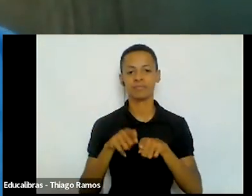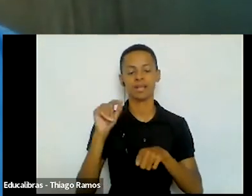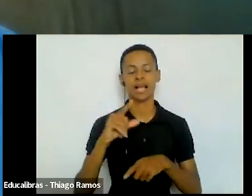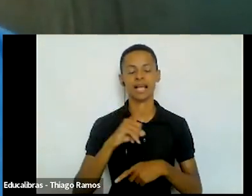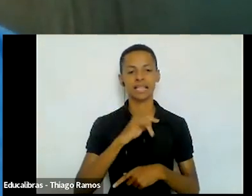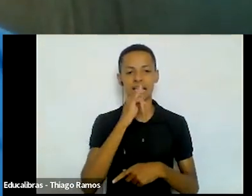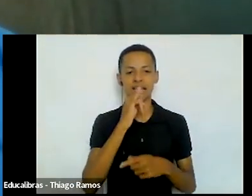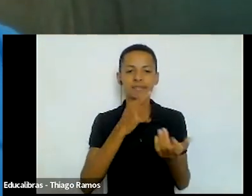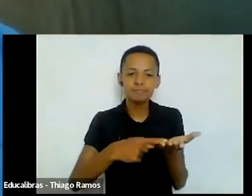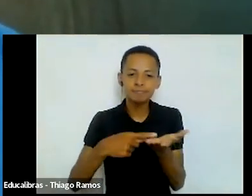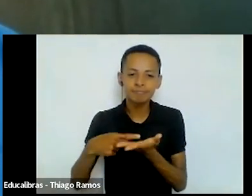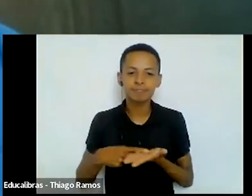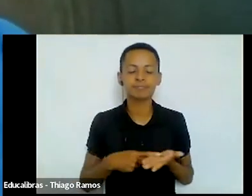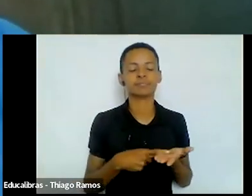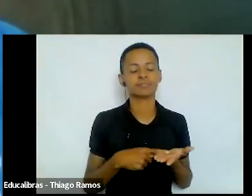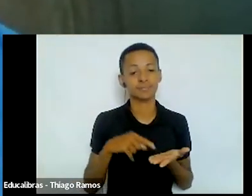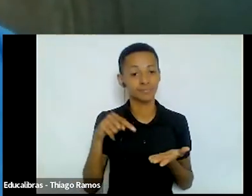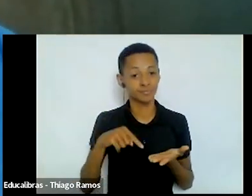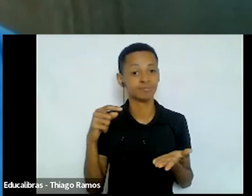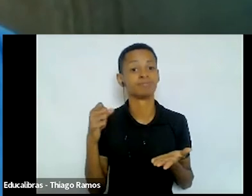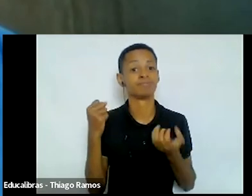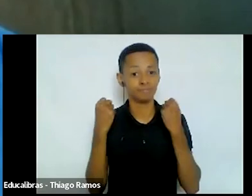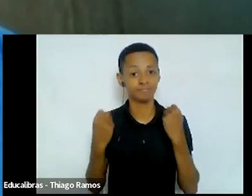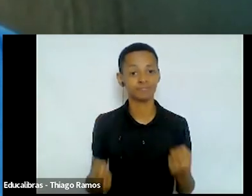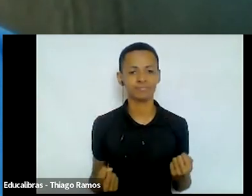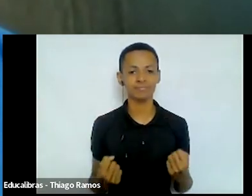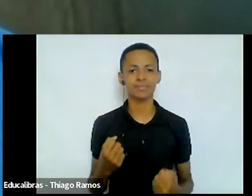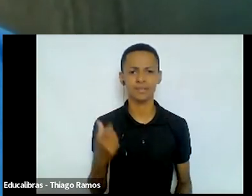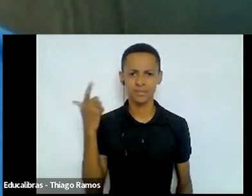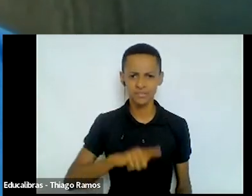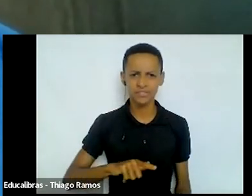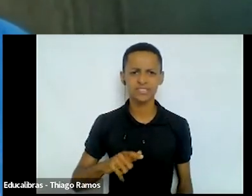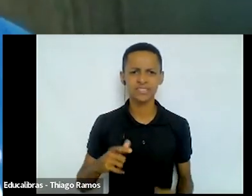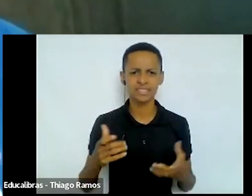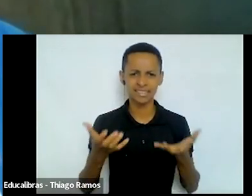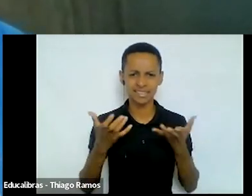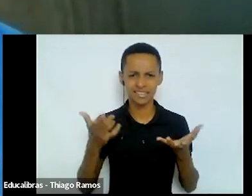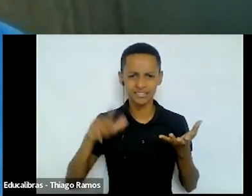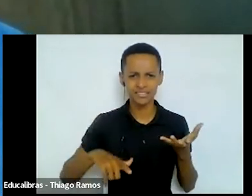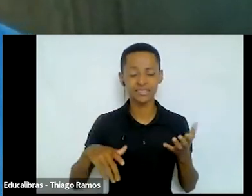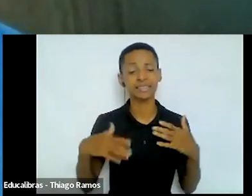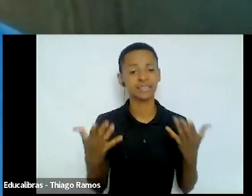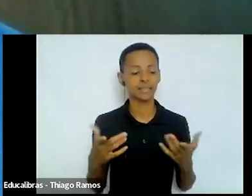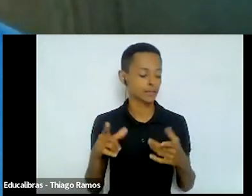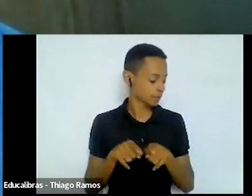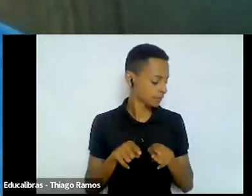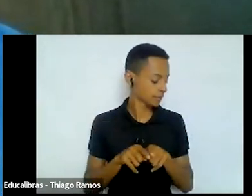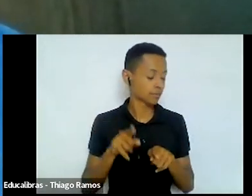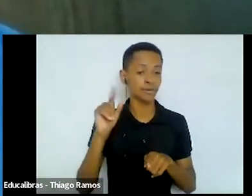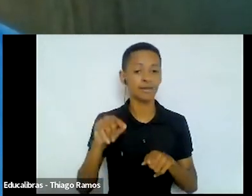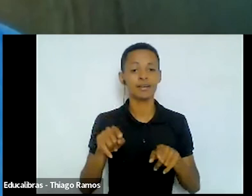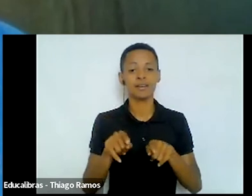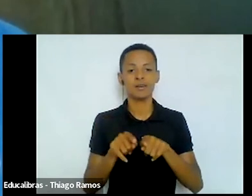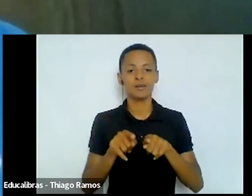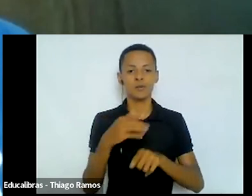né, é cara. Será que a gente está disposto a isso de novo, né? E essa conciliação, né, do governo Lula é